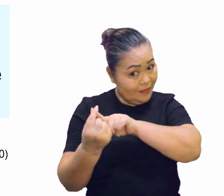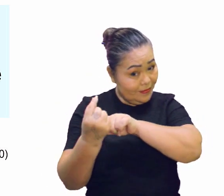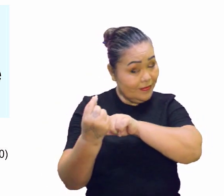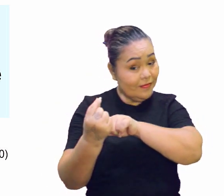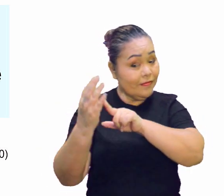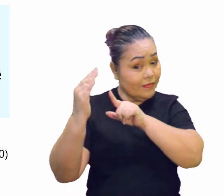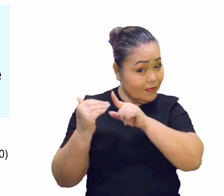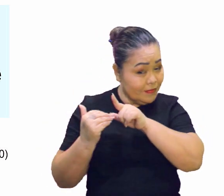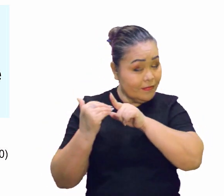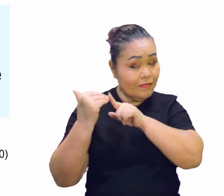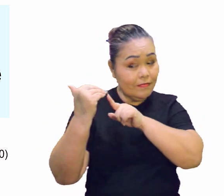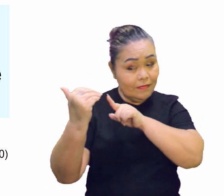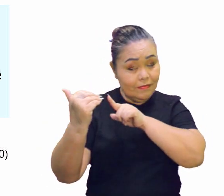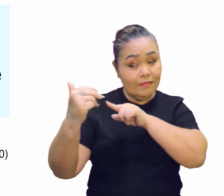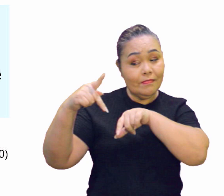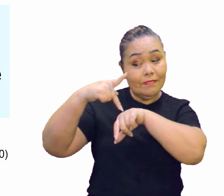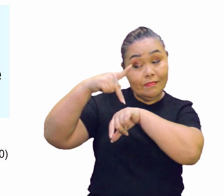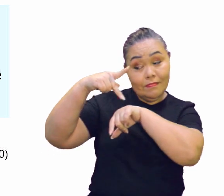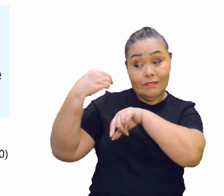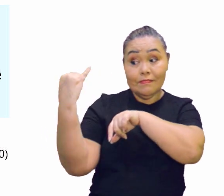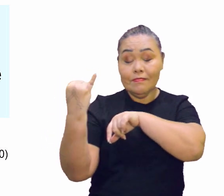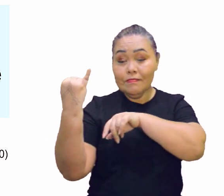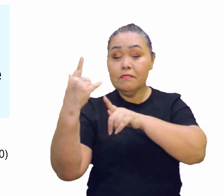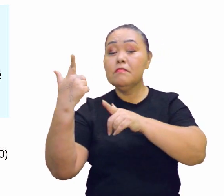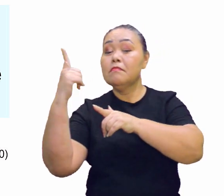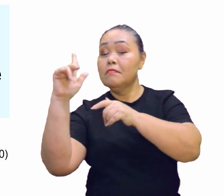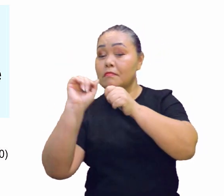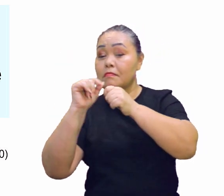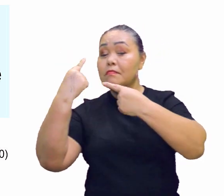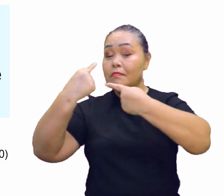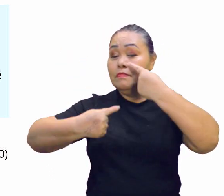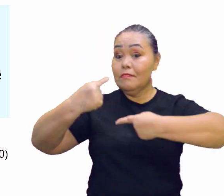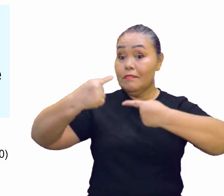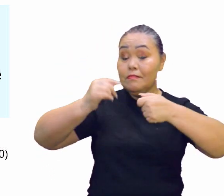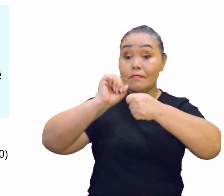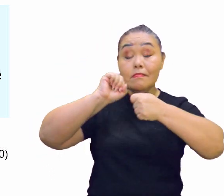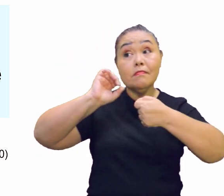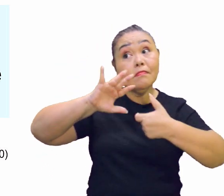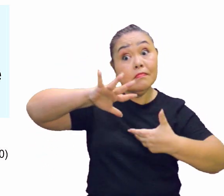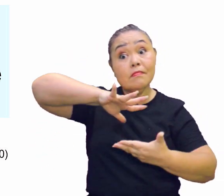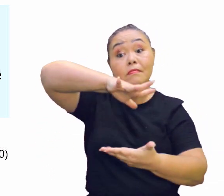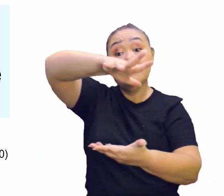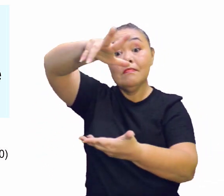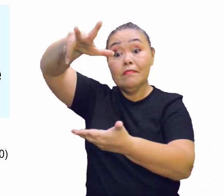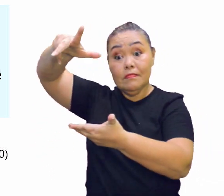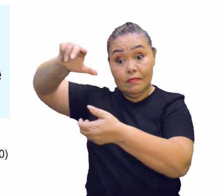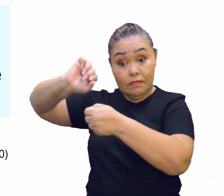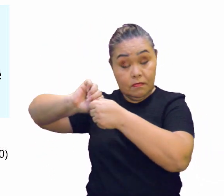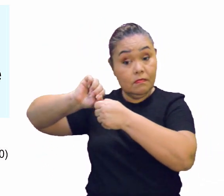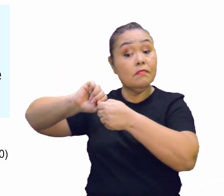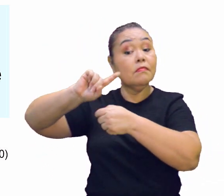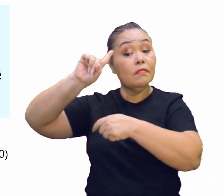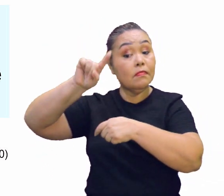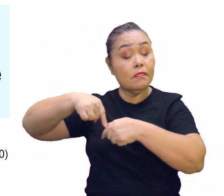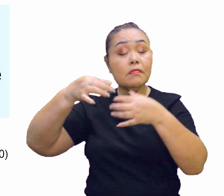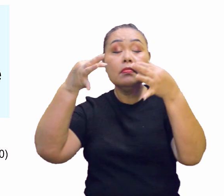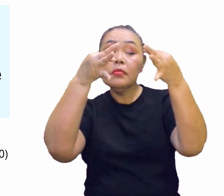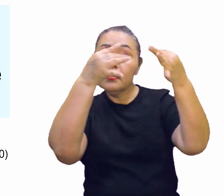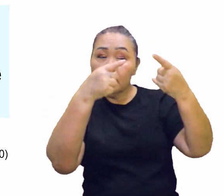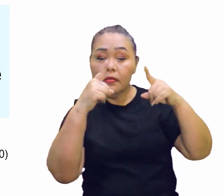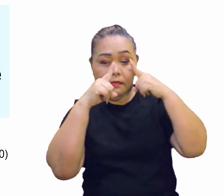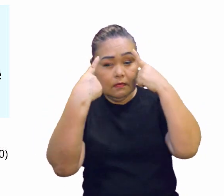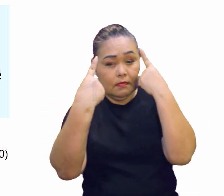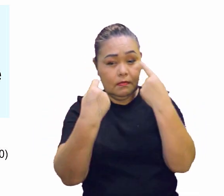que começa a ter importância geopolítica, política a nível mundial, tá? E isso é um detalhe